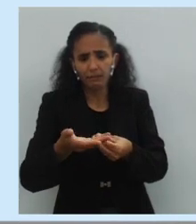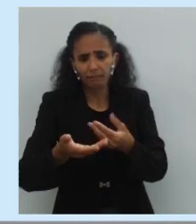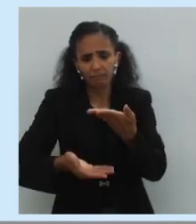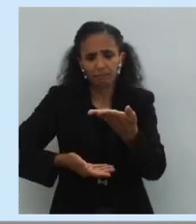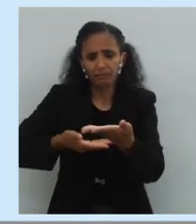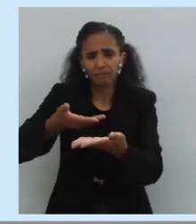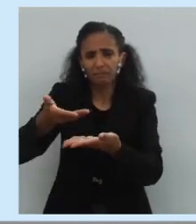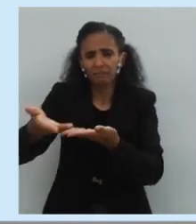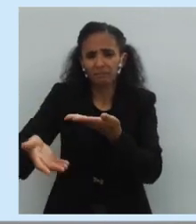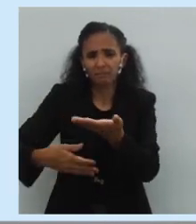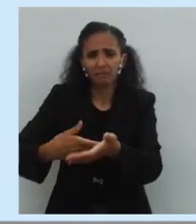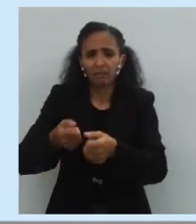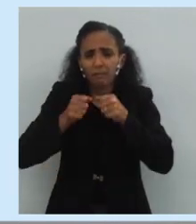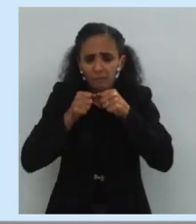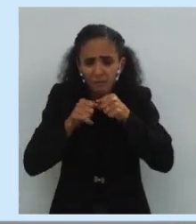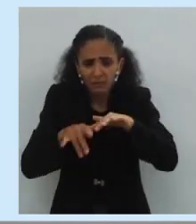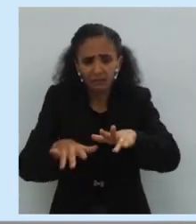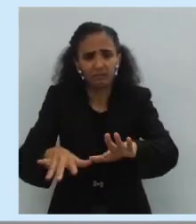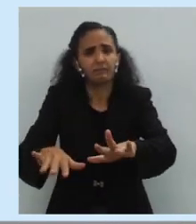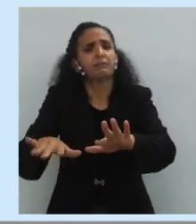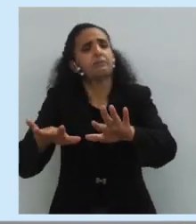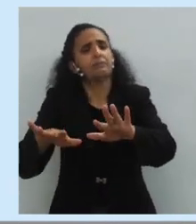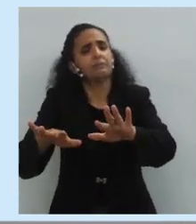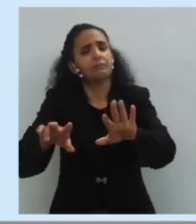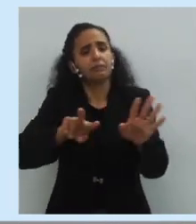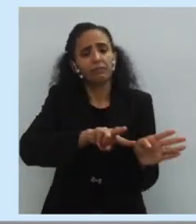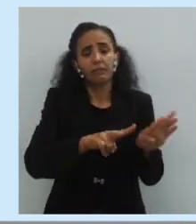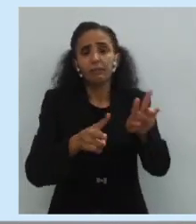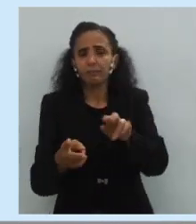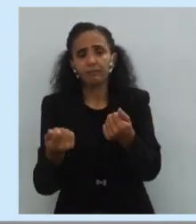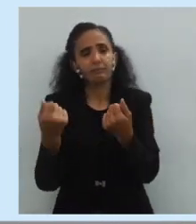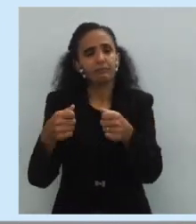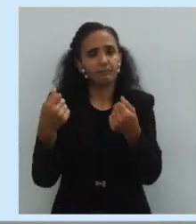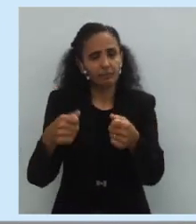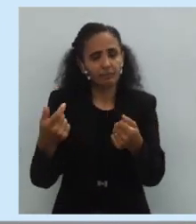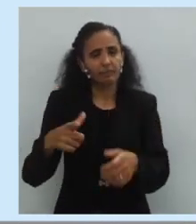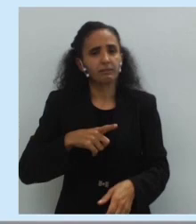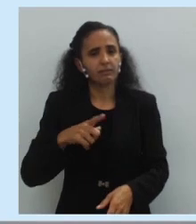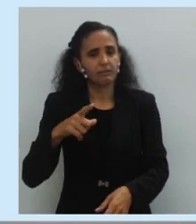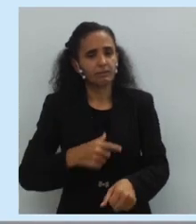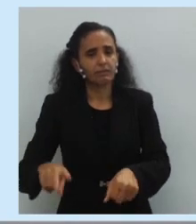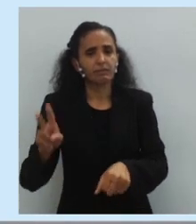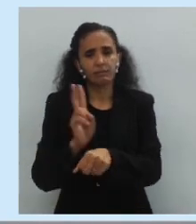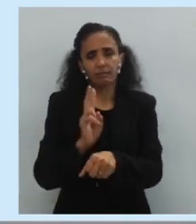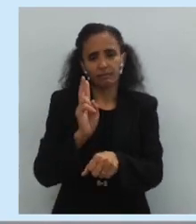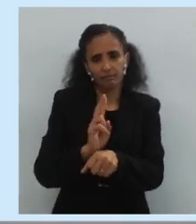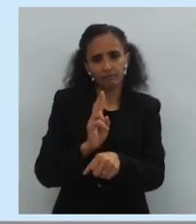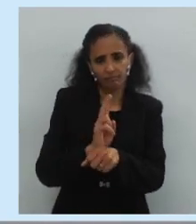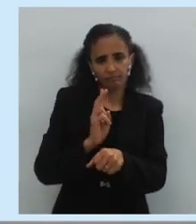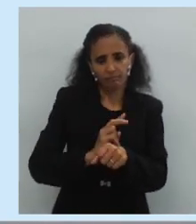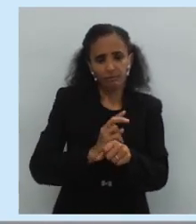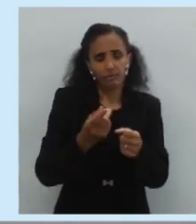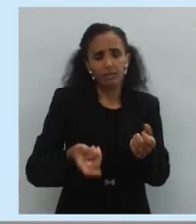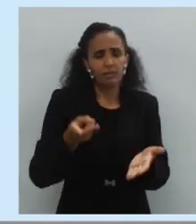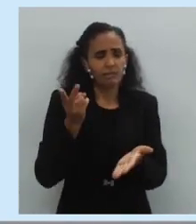viral detectável. Em caso aí de cronificação, o paciente ele vai permanecer, no